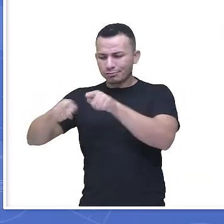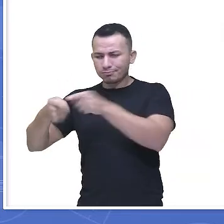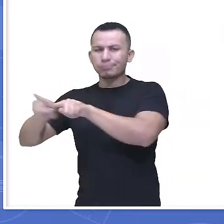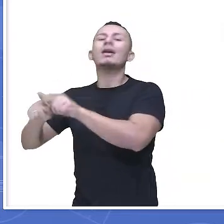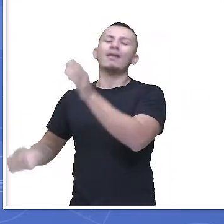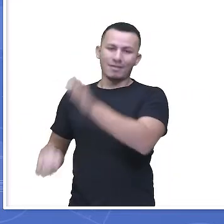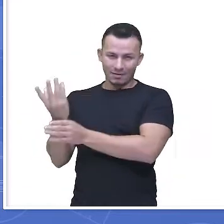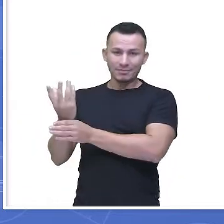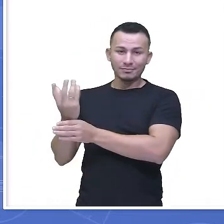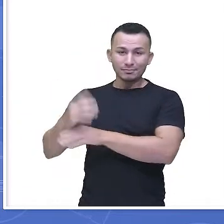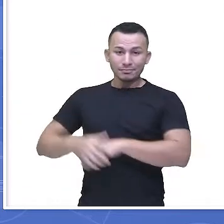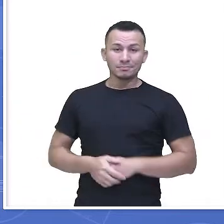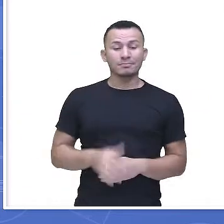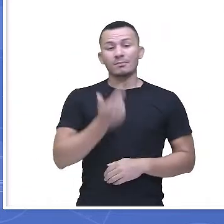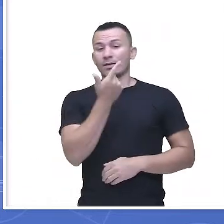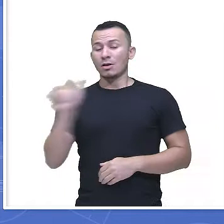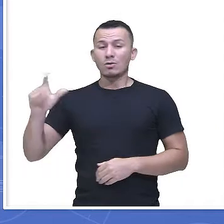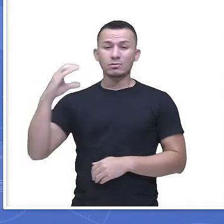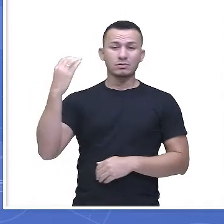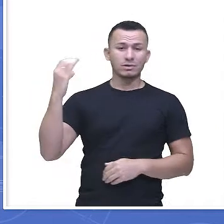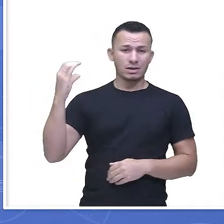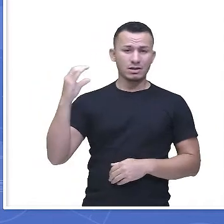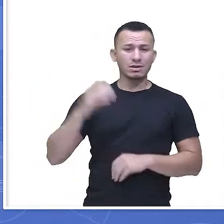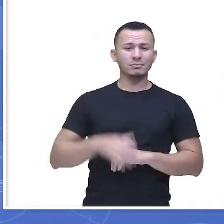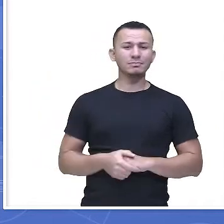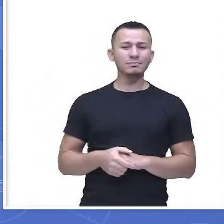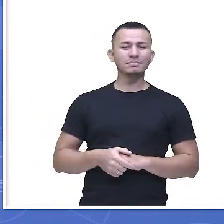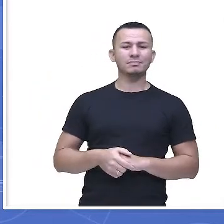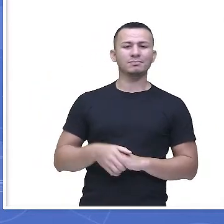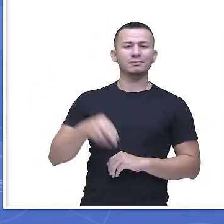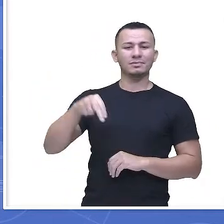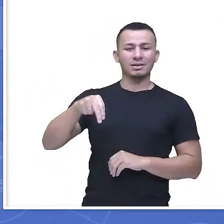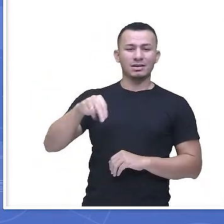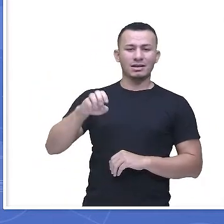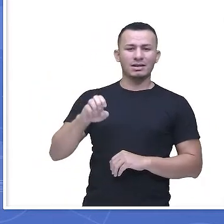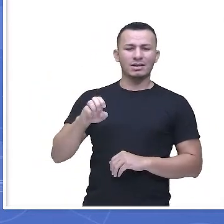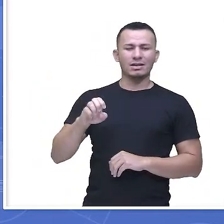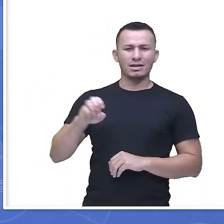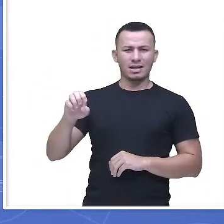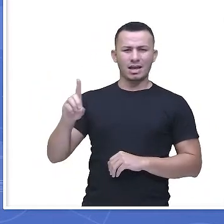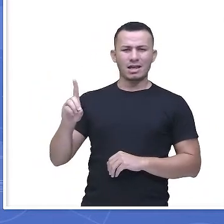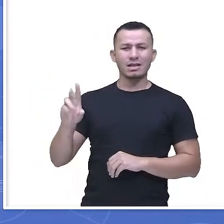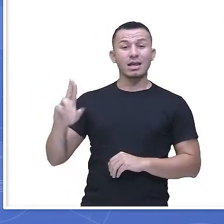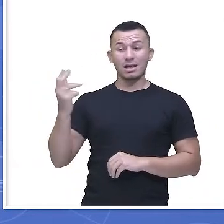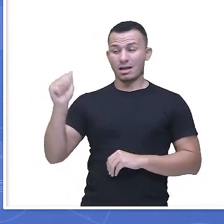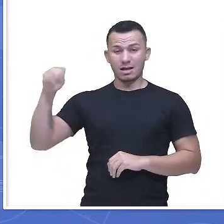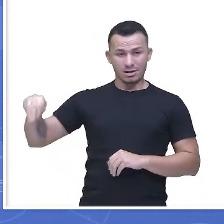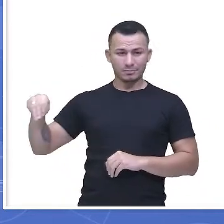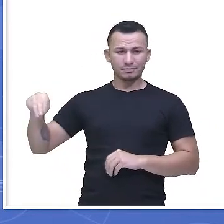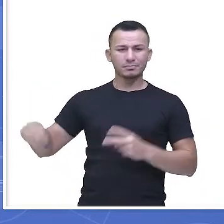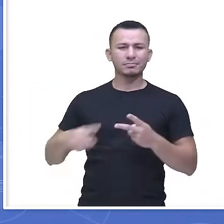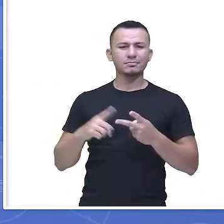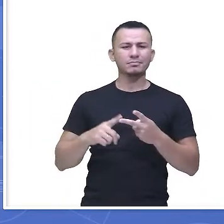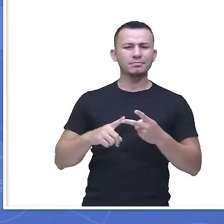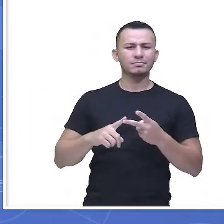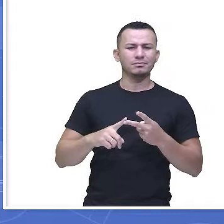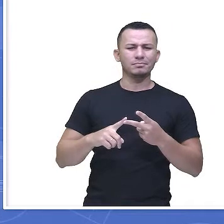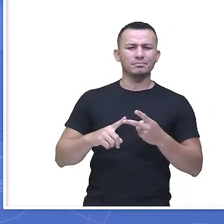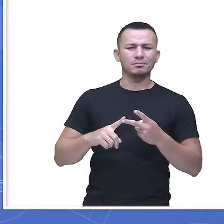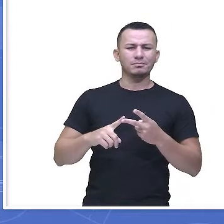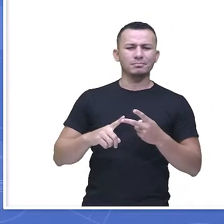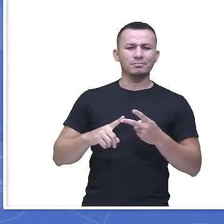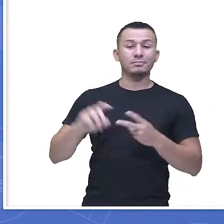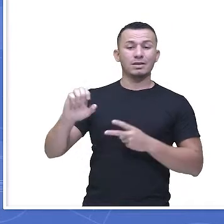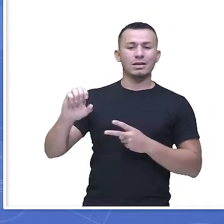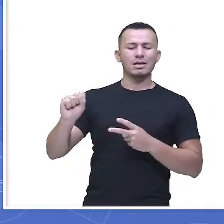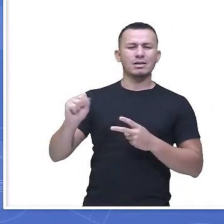contribuições de outros cientistas. A gente tem aí Needham e Spallanzani. Olha só, Em 1745, o